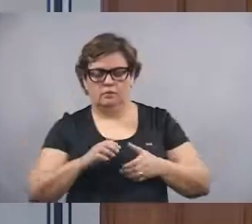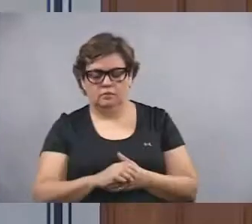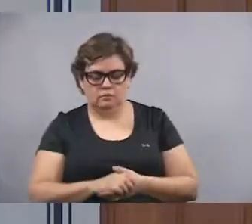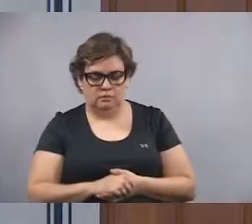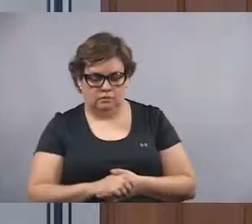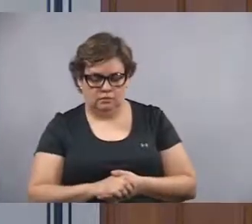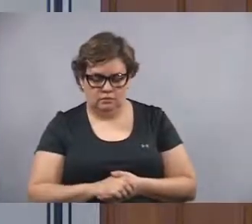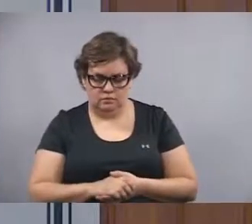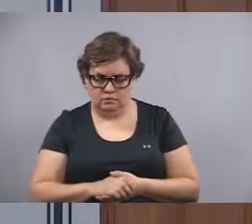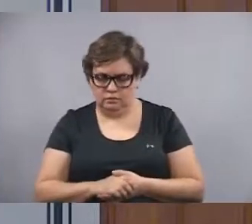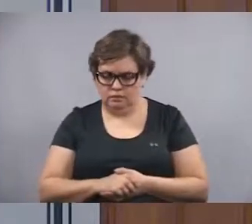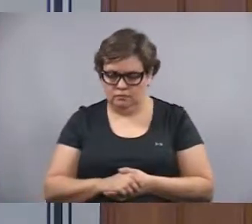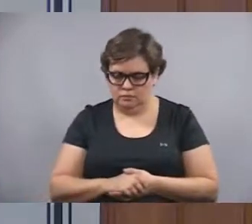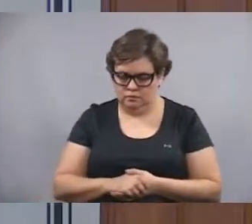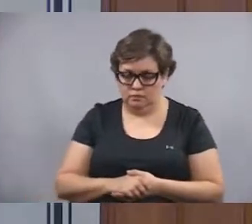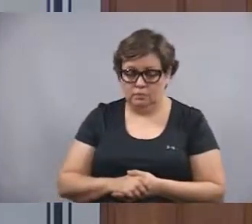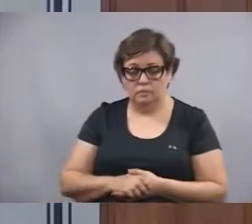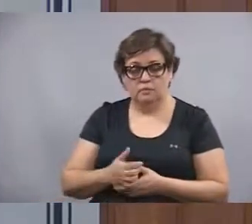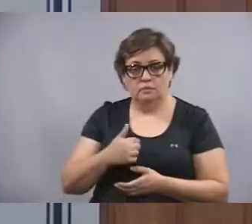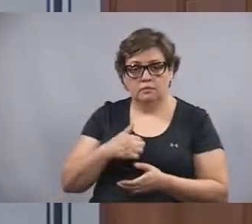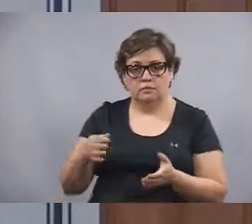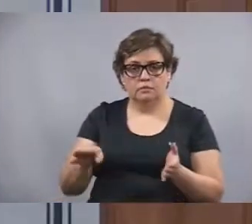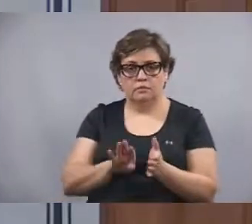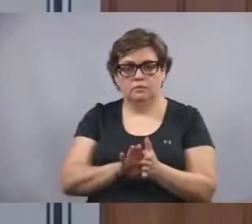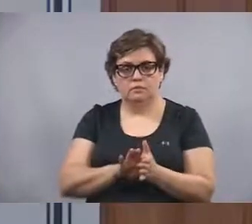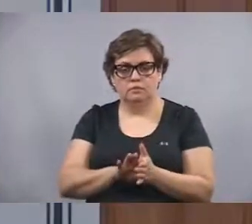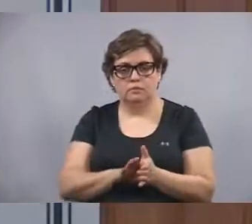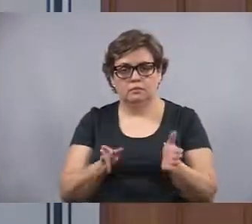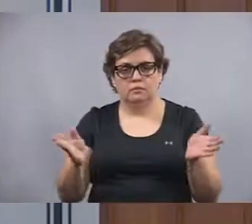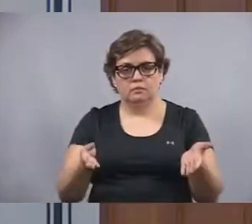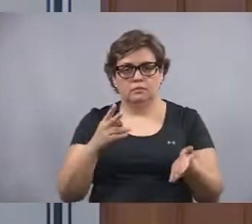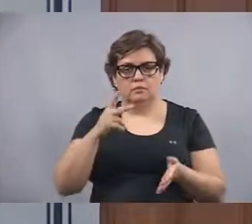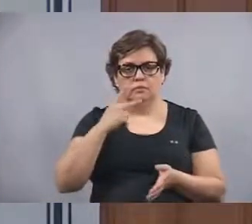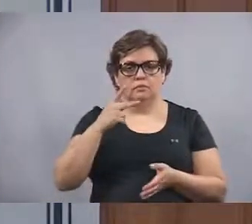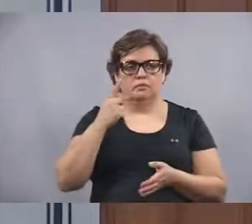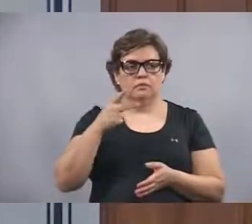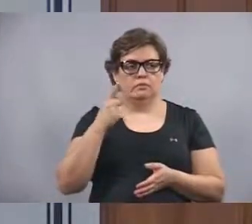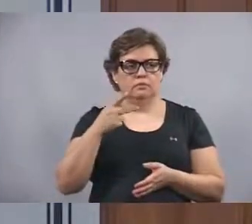e a qual eu cumprimento. Eu venho nesse pequeno expediente